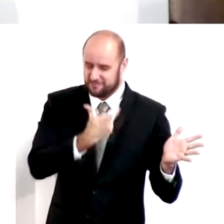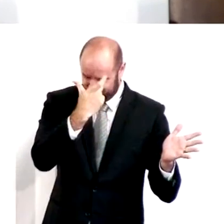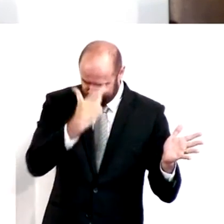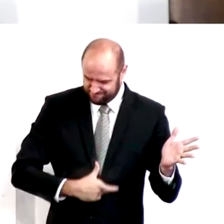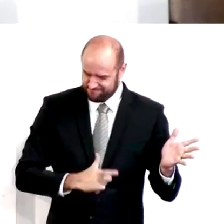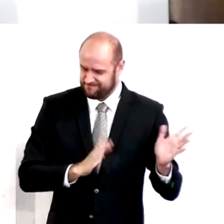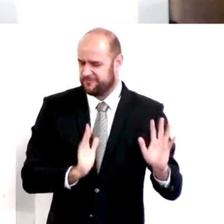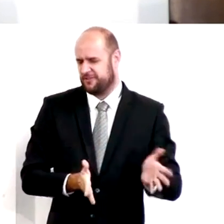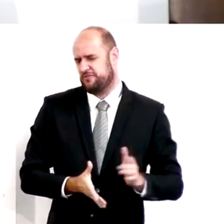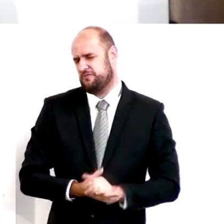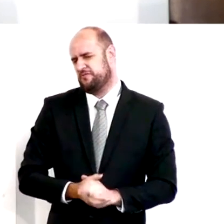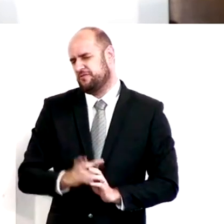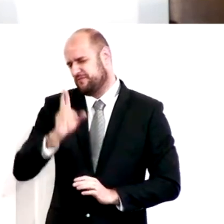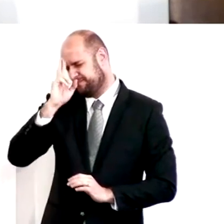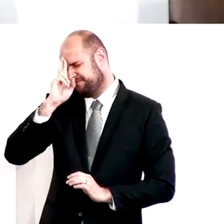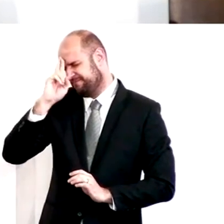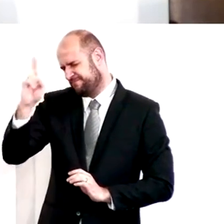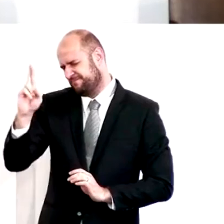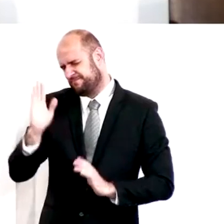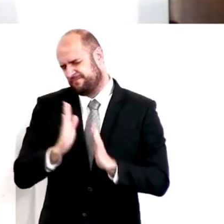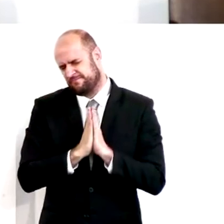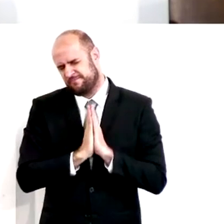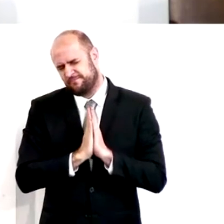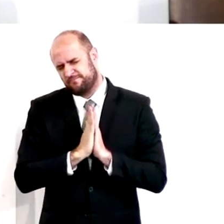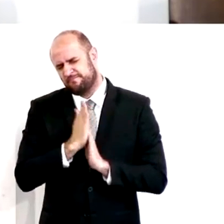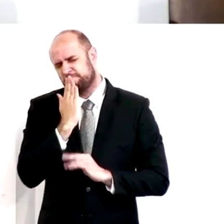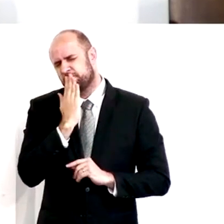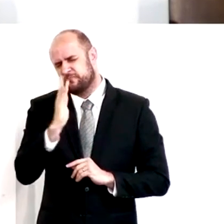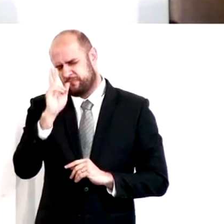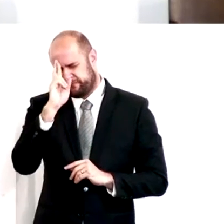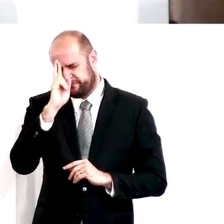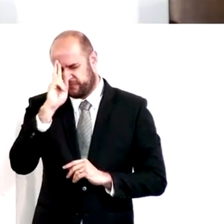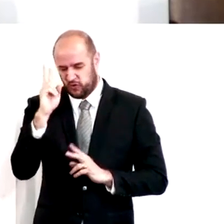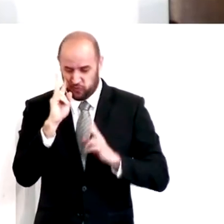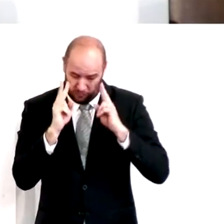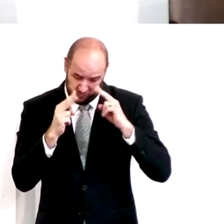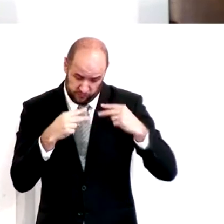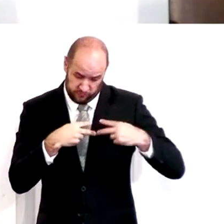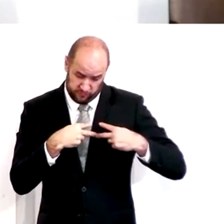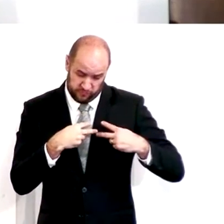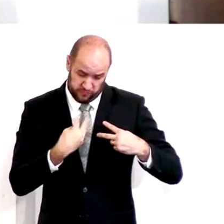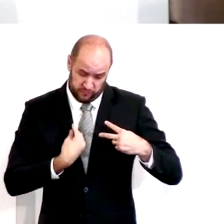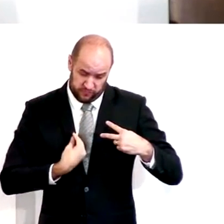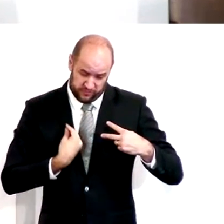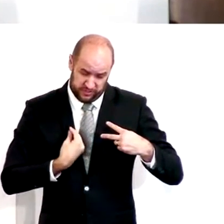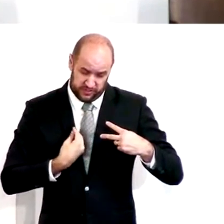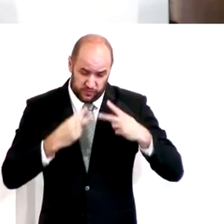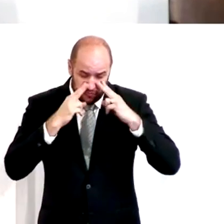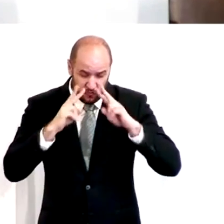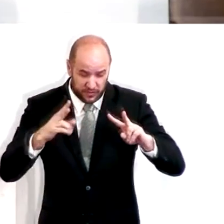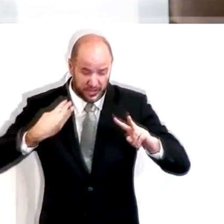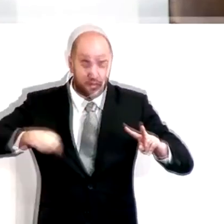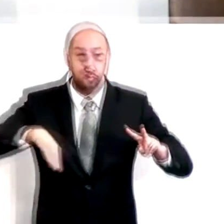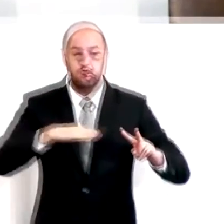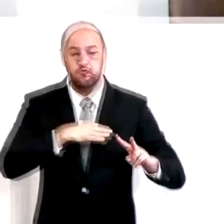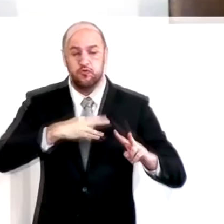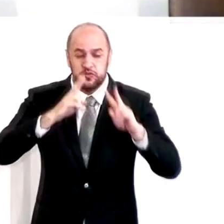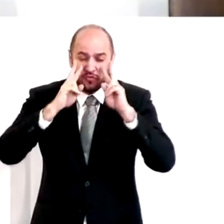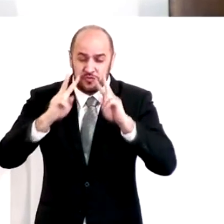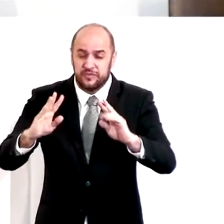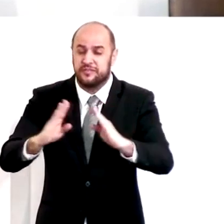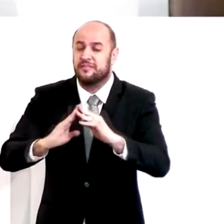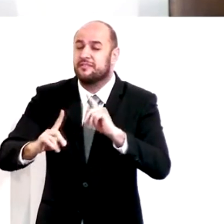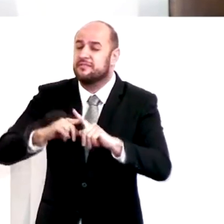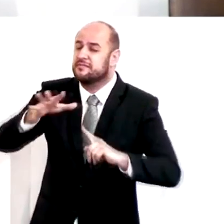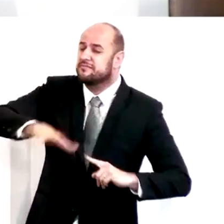status. Senhor, nós oramos assim, pedindo que o Senhor olhe para a nossa vida, para a vida da nossa igreja, e para que o Senhor